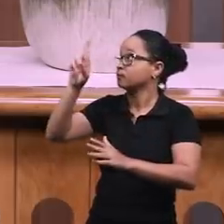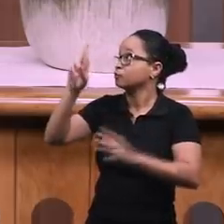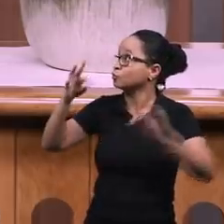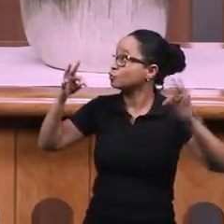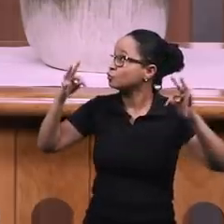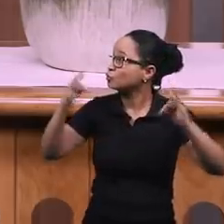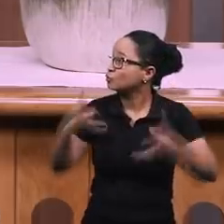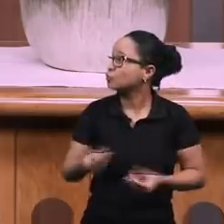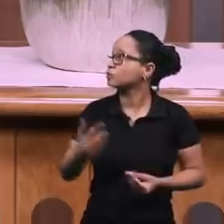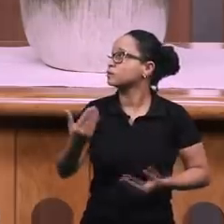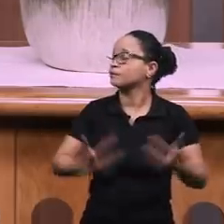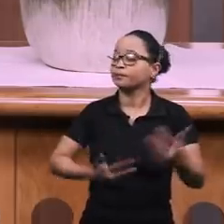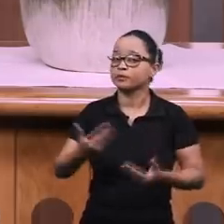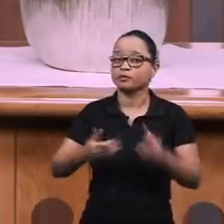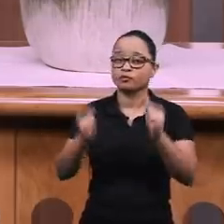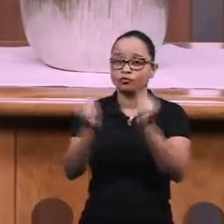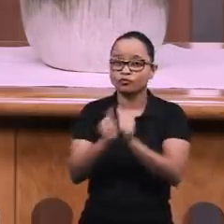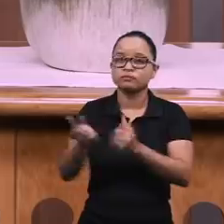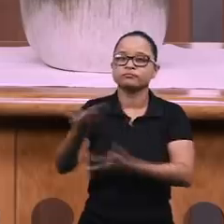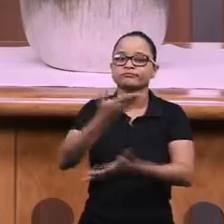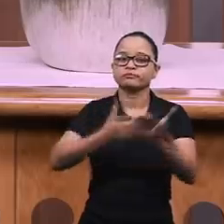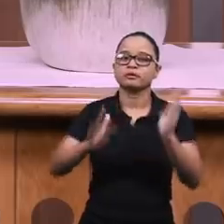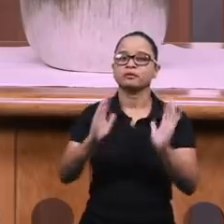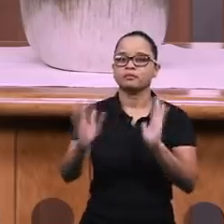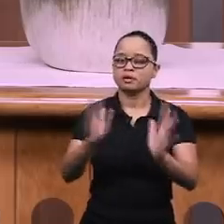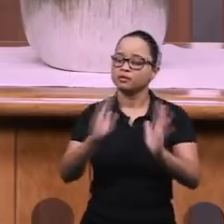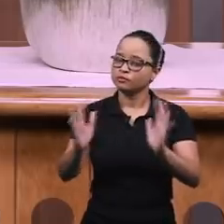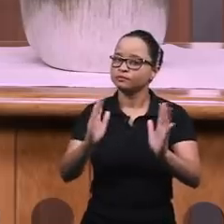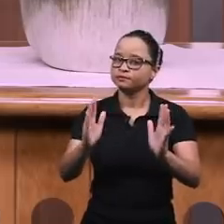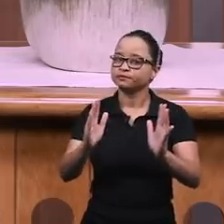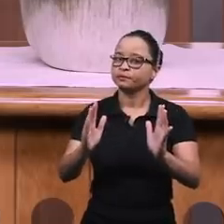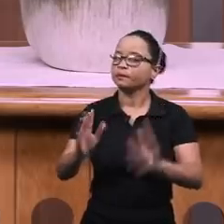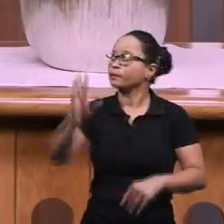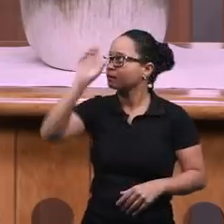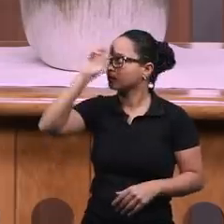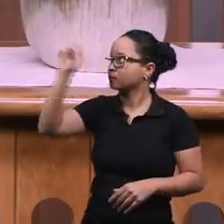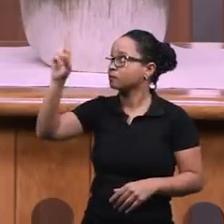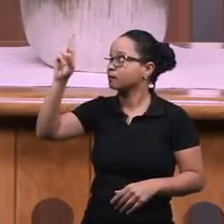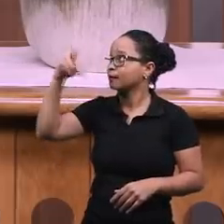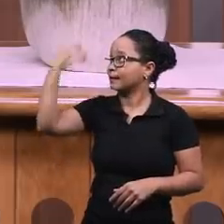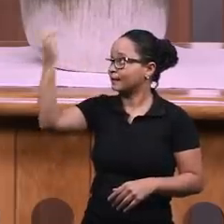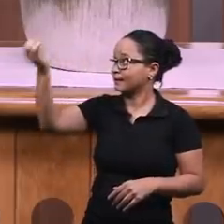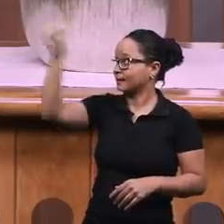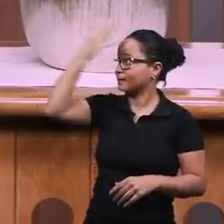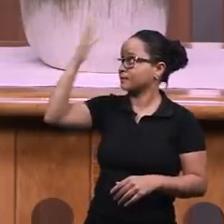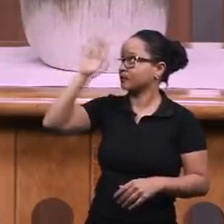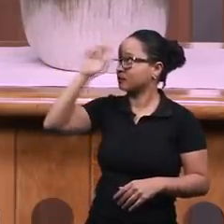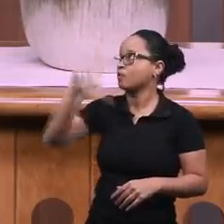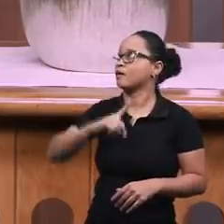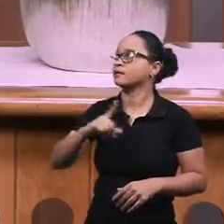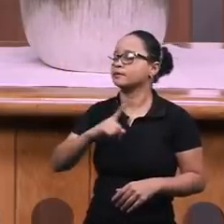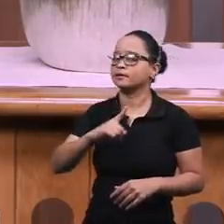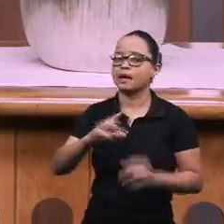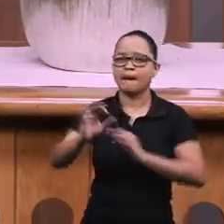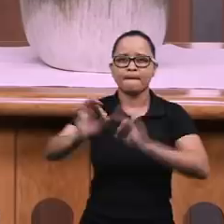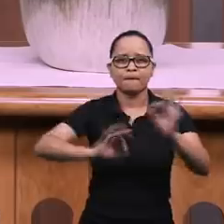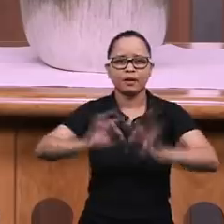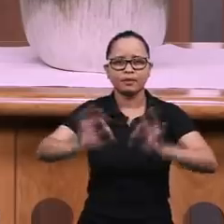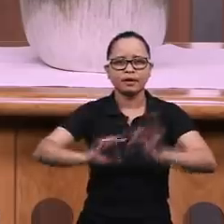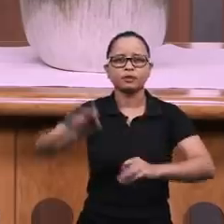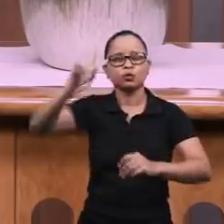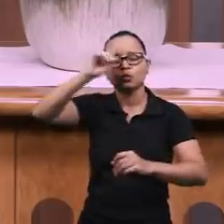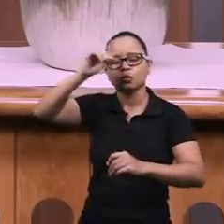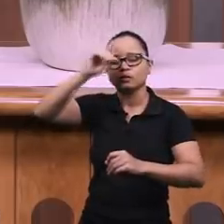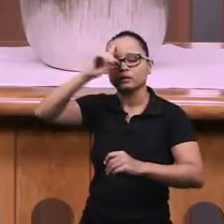teus todos os irmãos todos aqueles que participaram desse período seu que sejam cheios da tua graça e